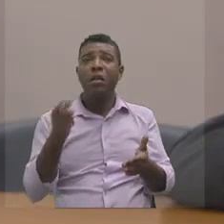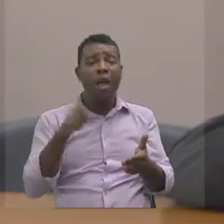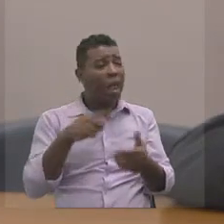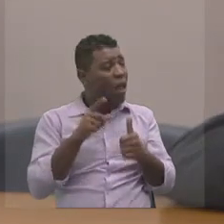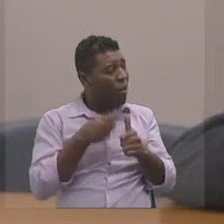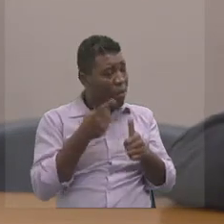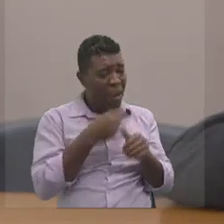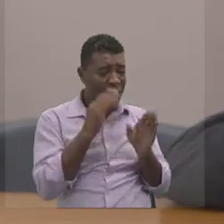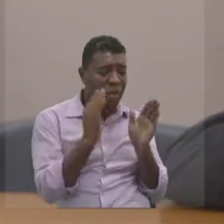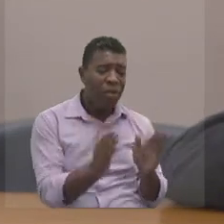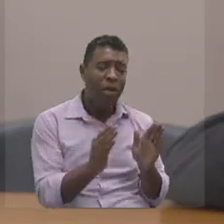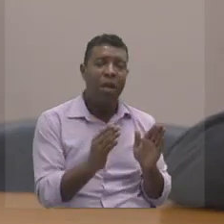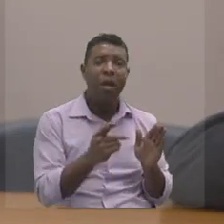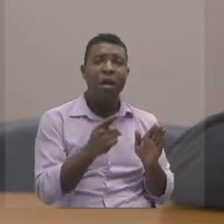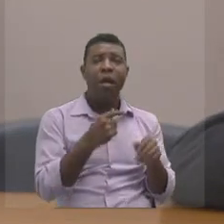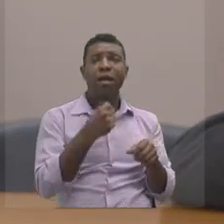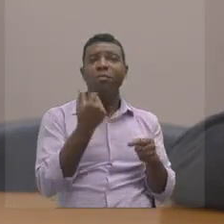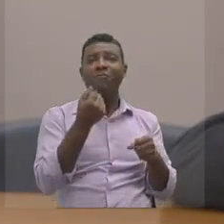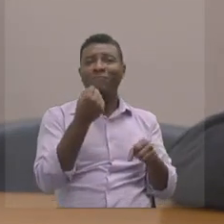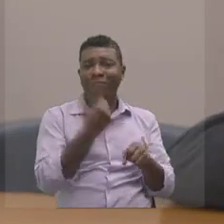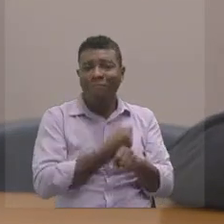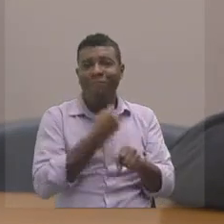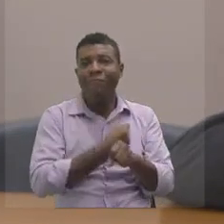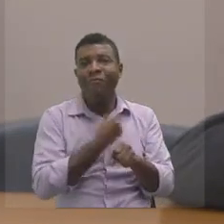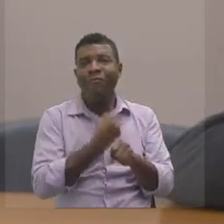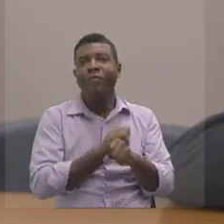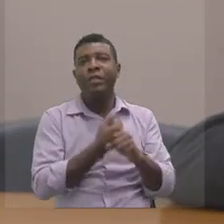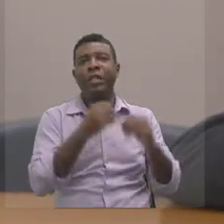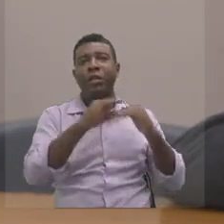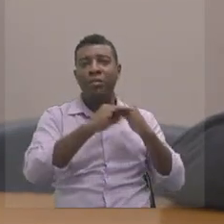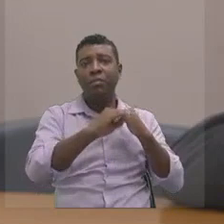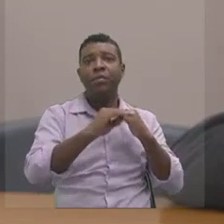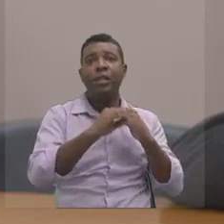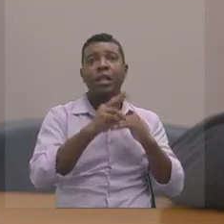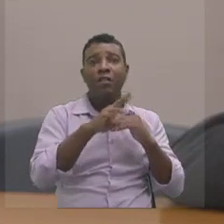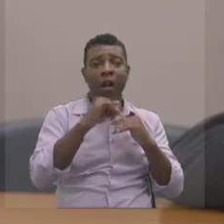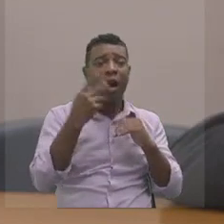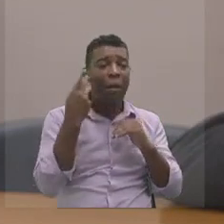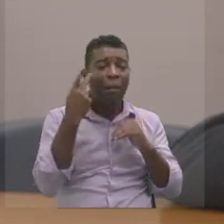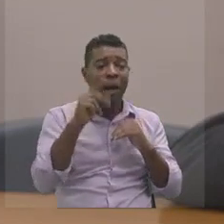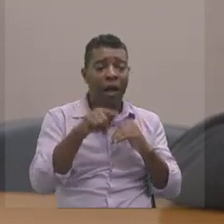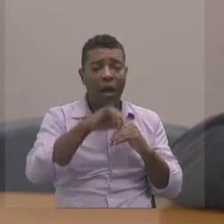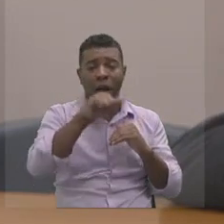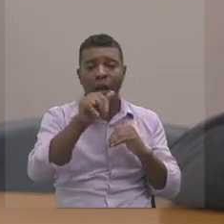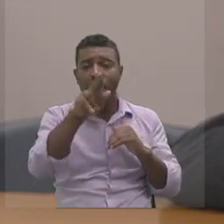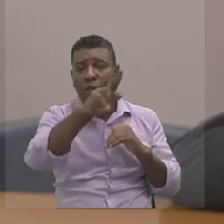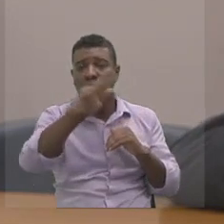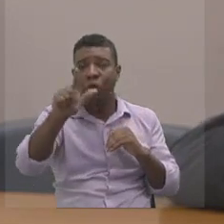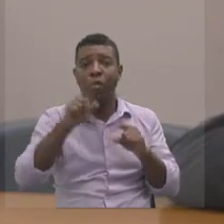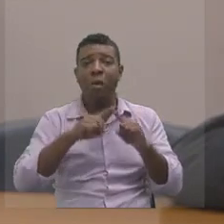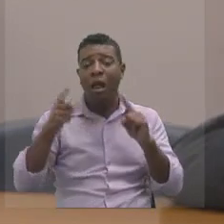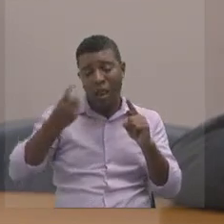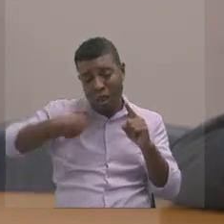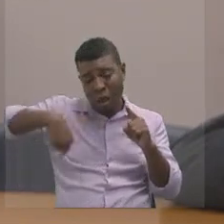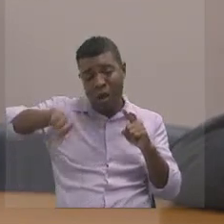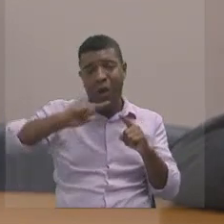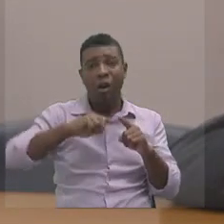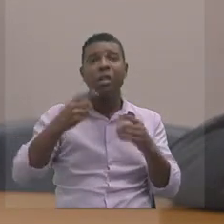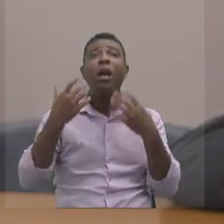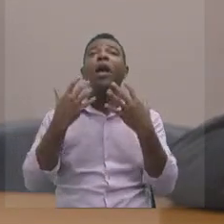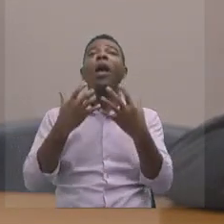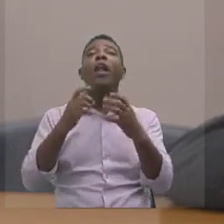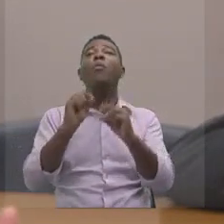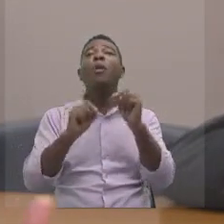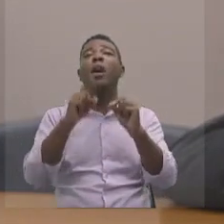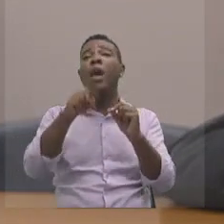né das obras de recapeamento estão para julho mas nós do extremo norte queremos que vocês